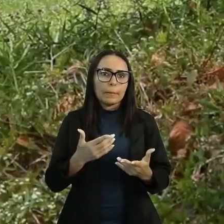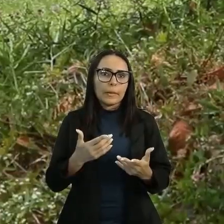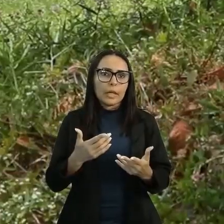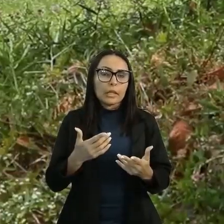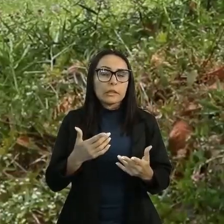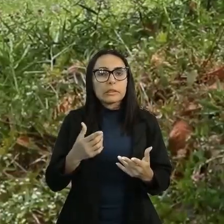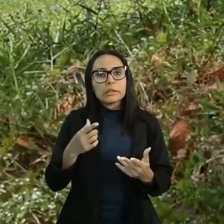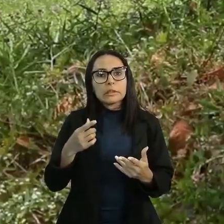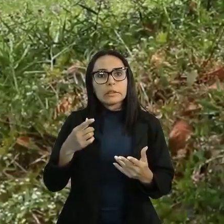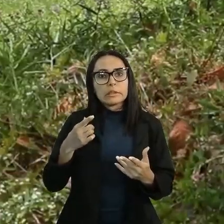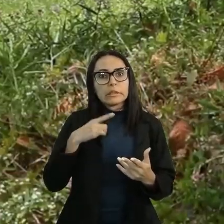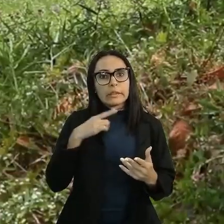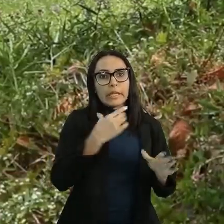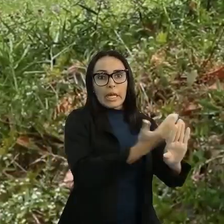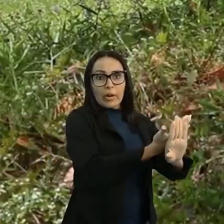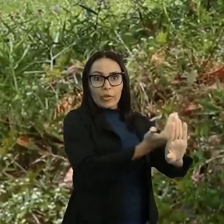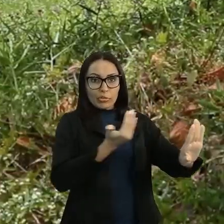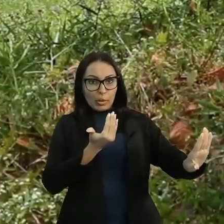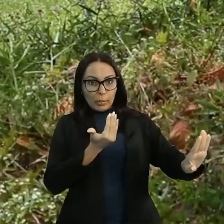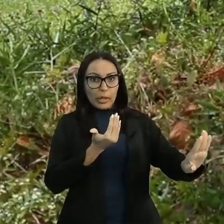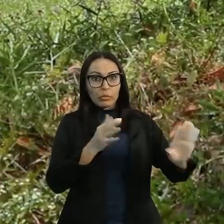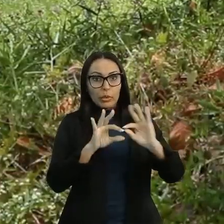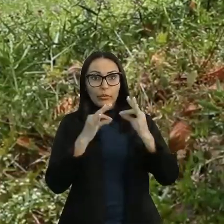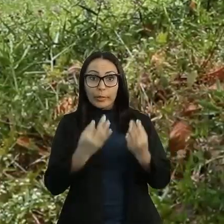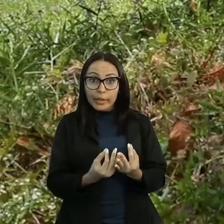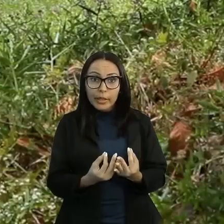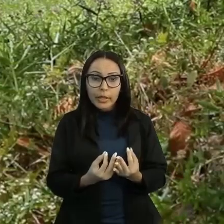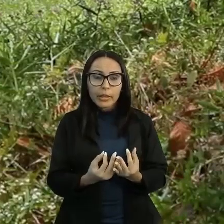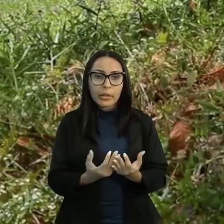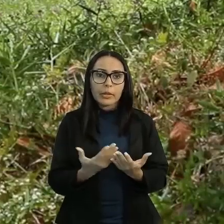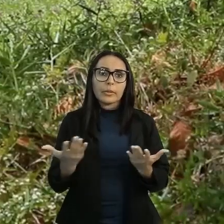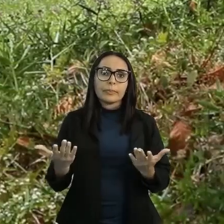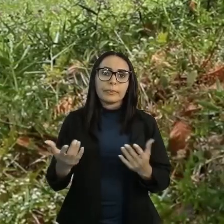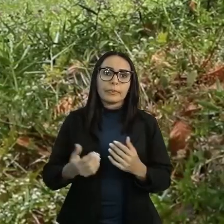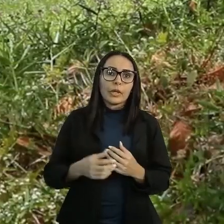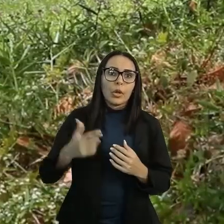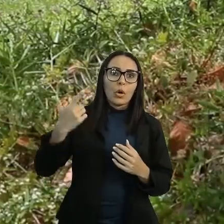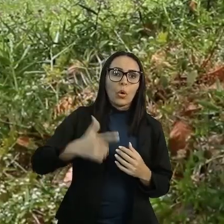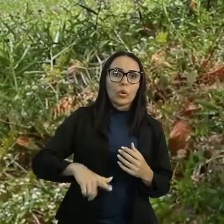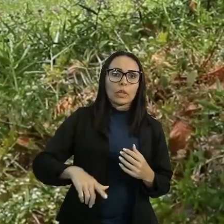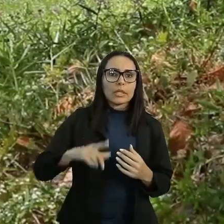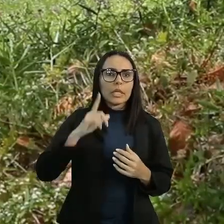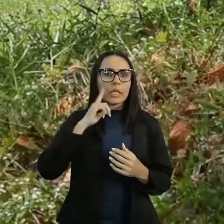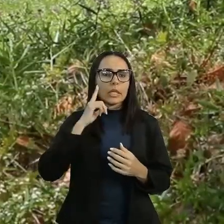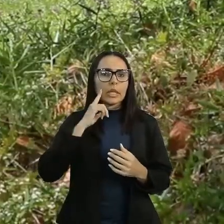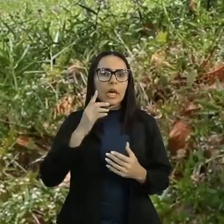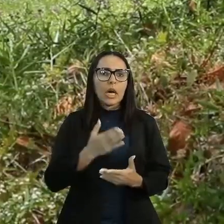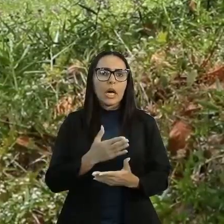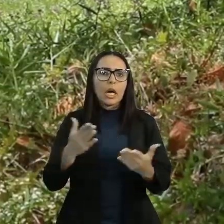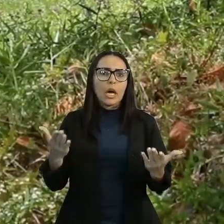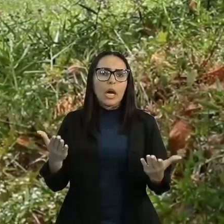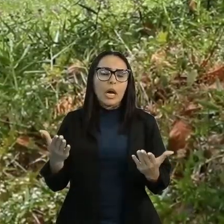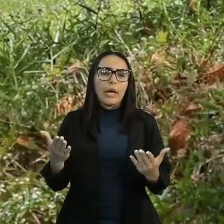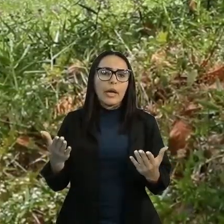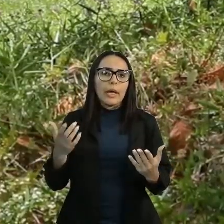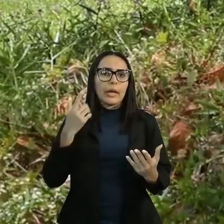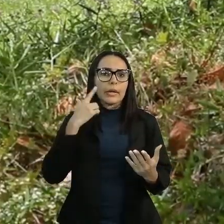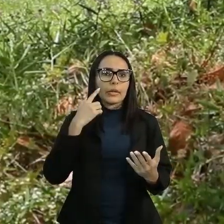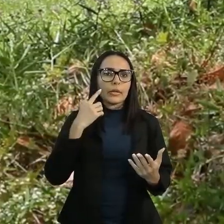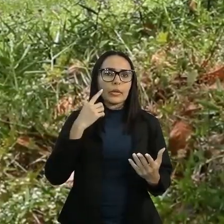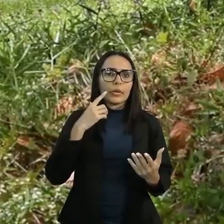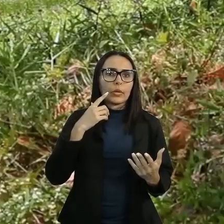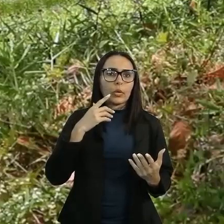caminho. Eu via que cada um tem uma dificuldade, seja no praticar o celibato, seja com jogos de azar, seja